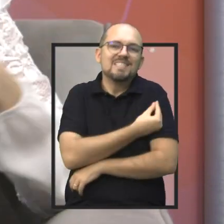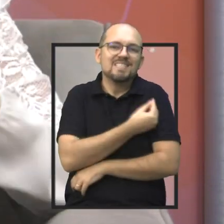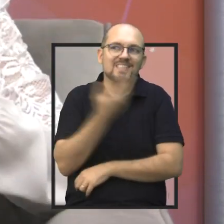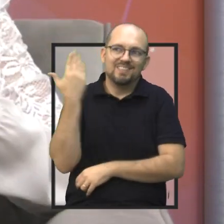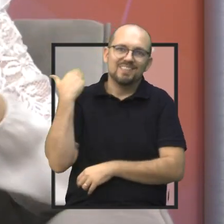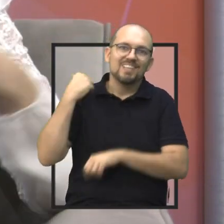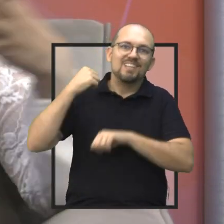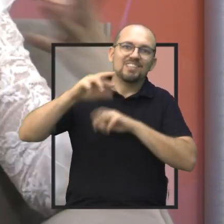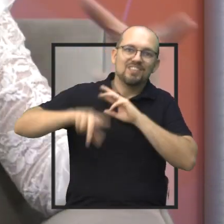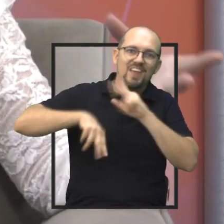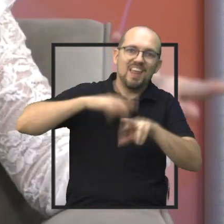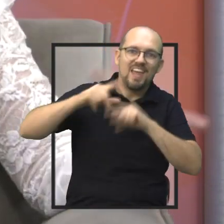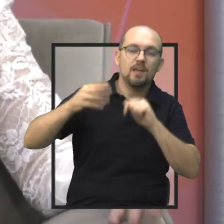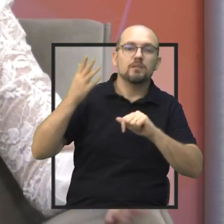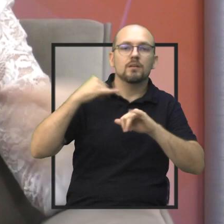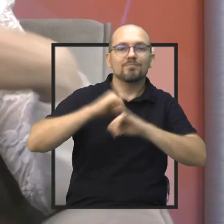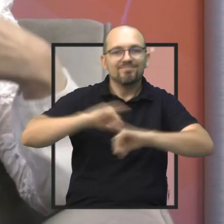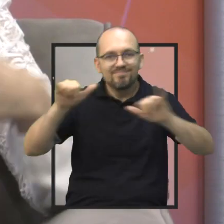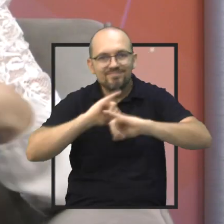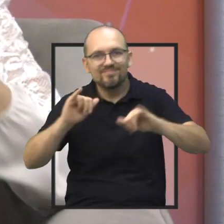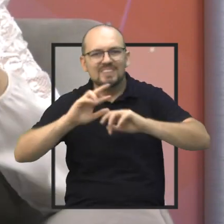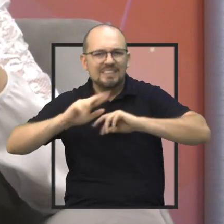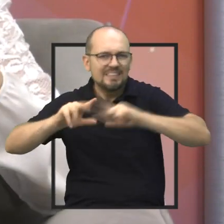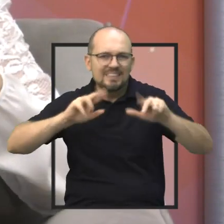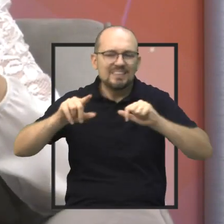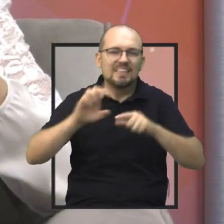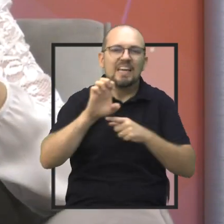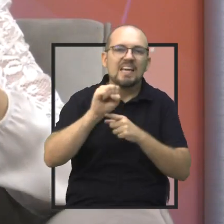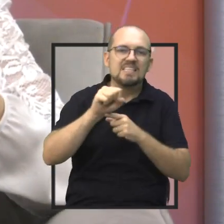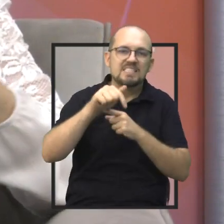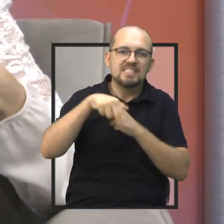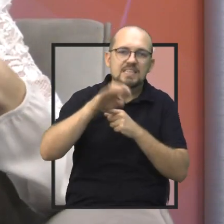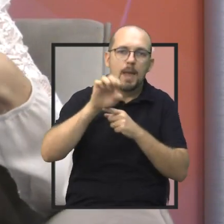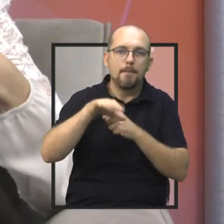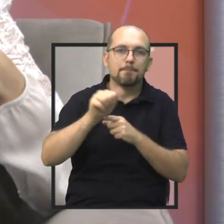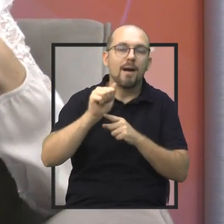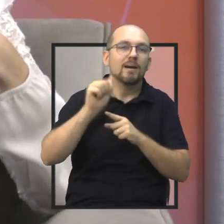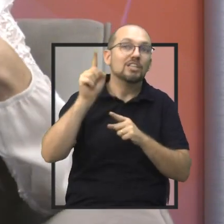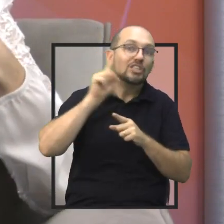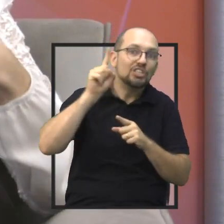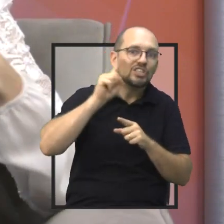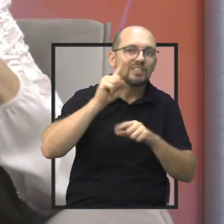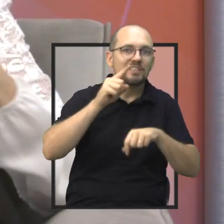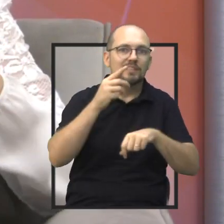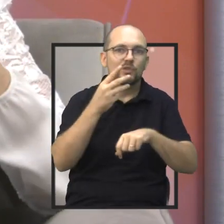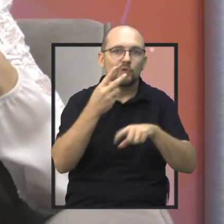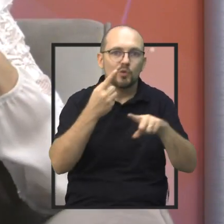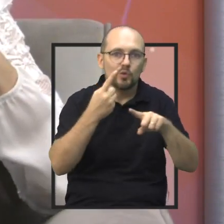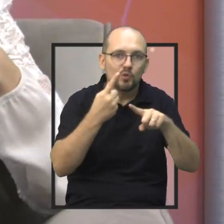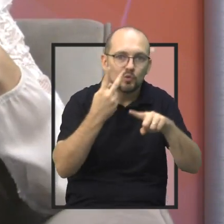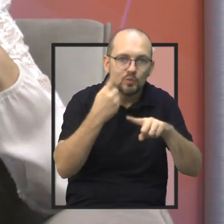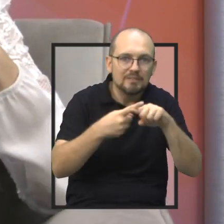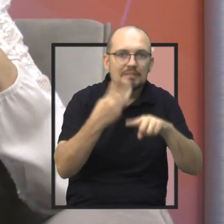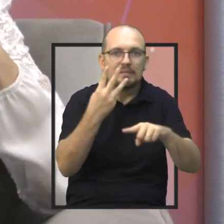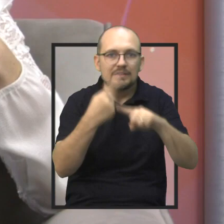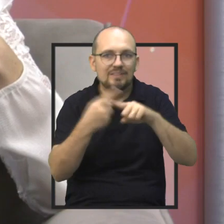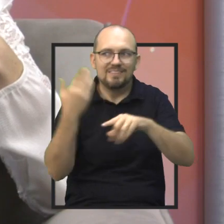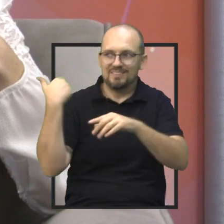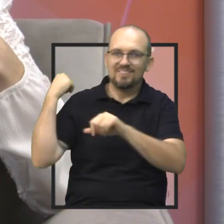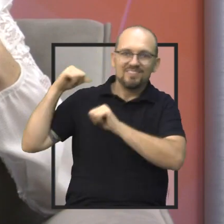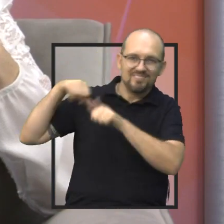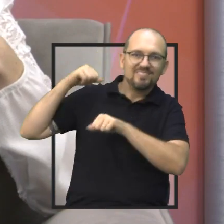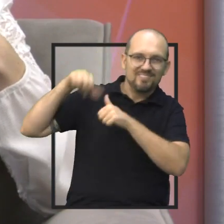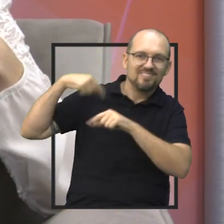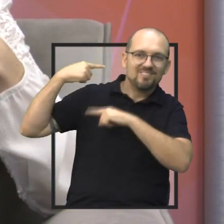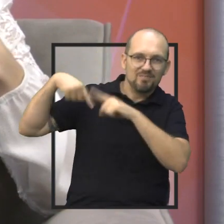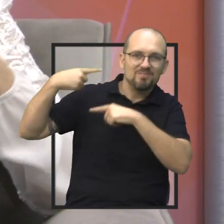vacinas diferentes, né, esquemas diferentes, mudanças de esquema ao longo de todo esse quadro de